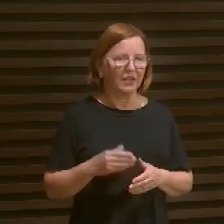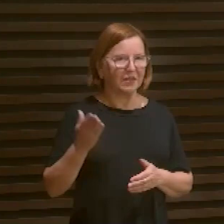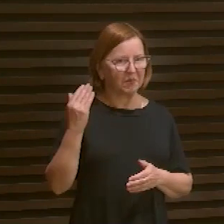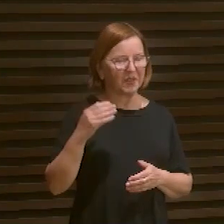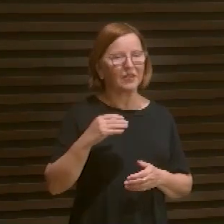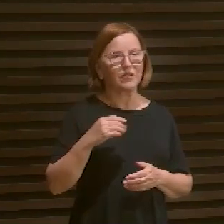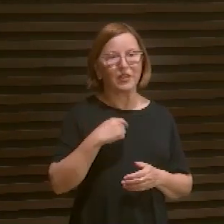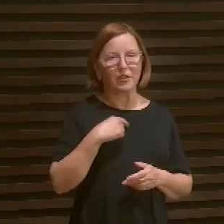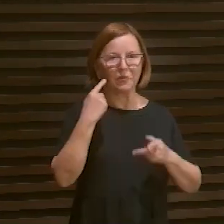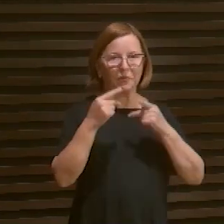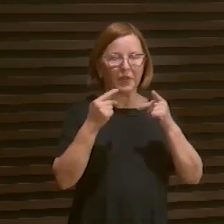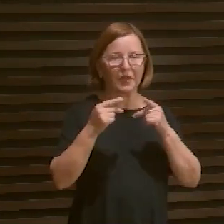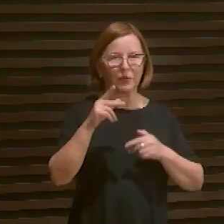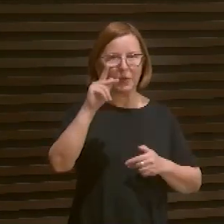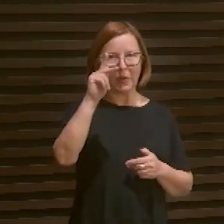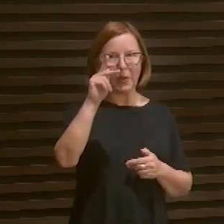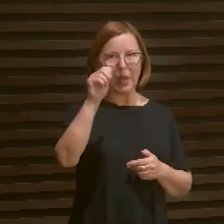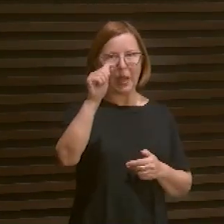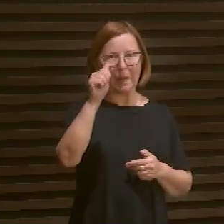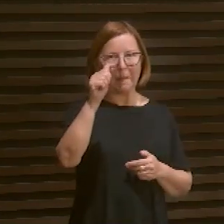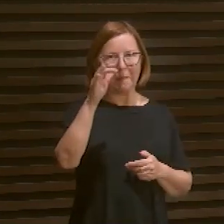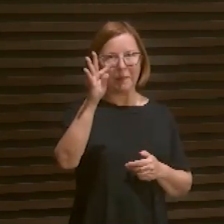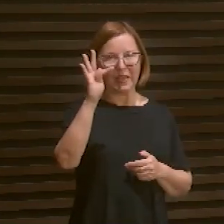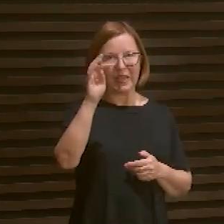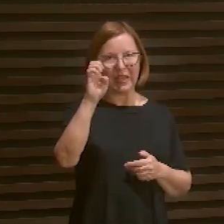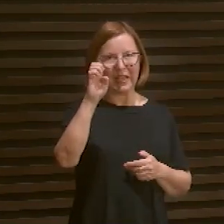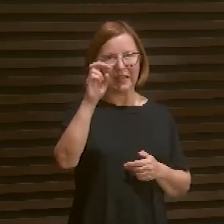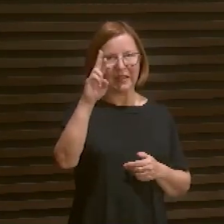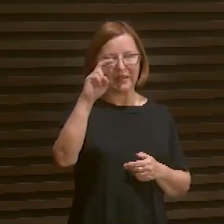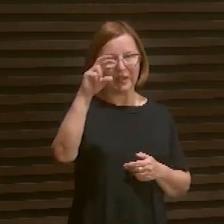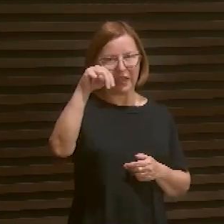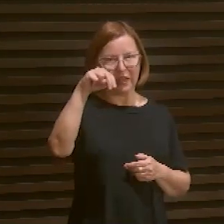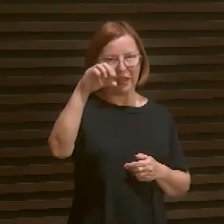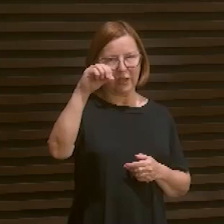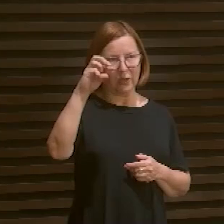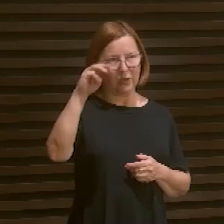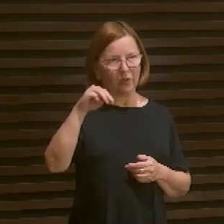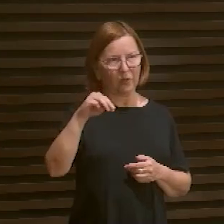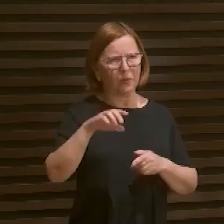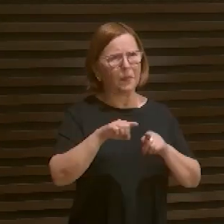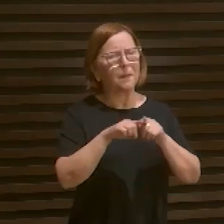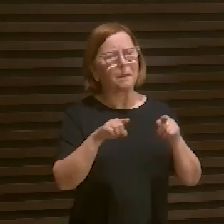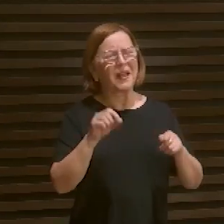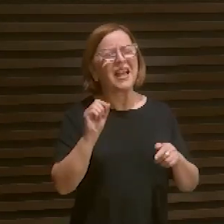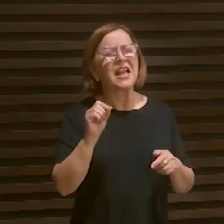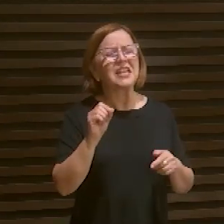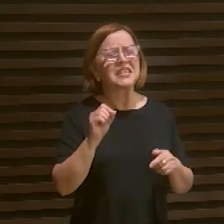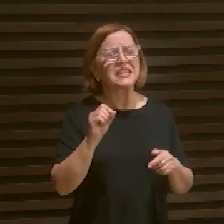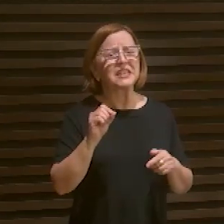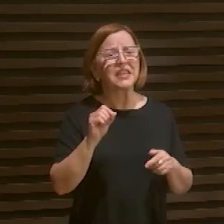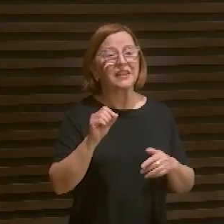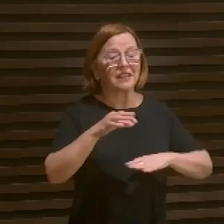admira, mas os arquitetos ninguém sabe quem foram.